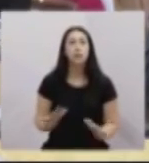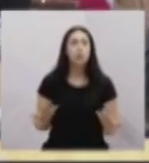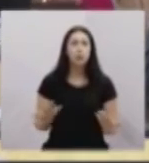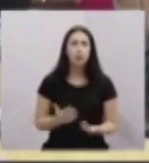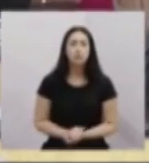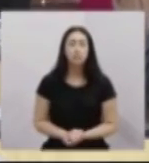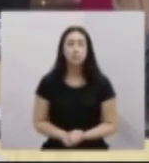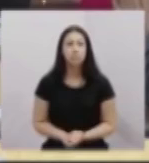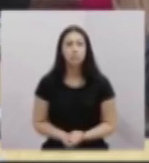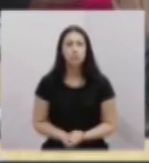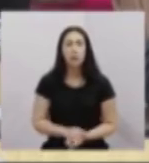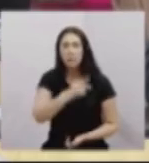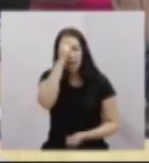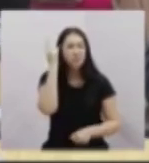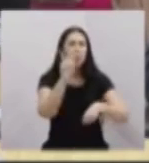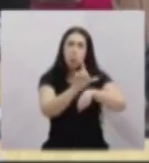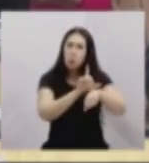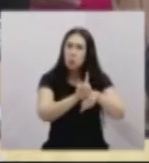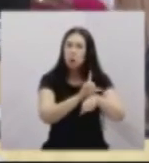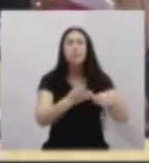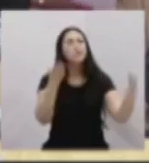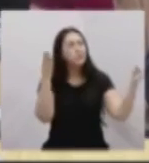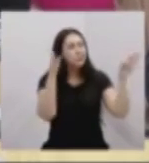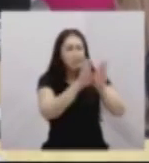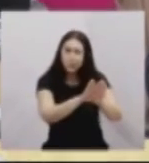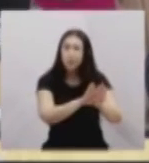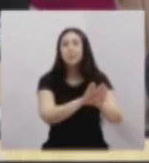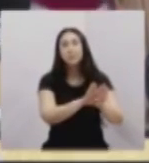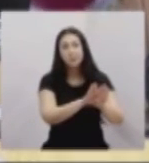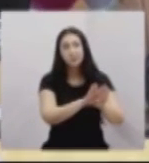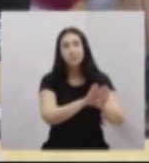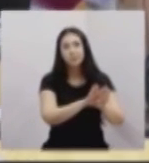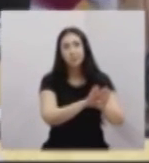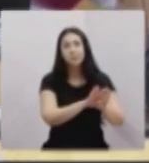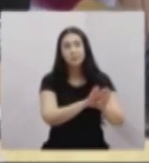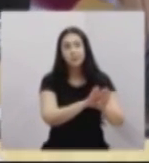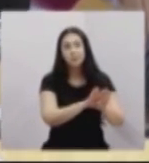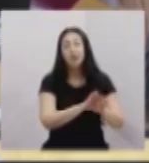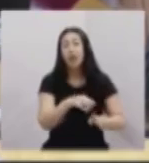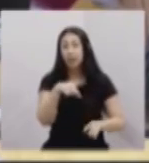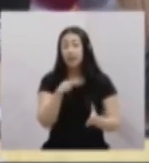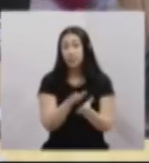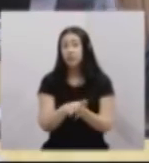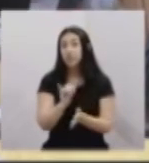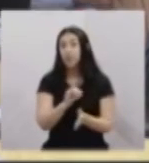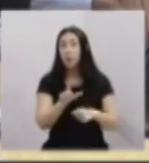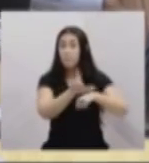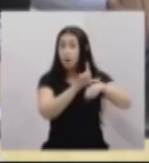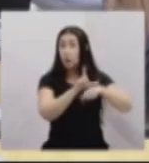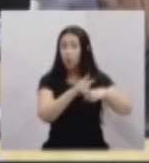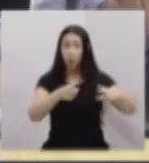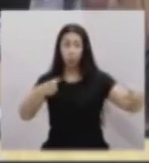gente. Comerciante acabou de fechar uma grande loja, senhor presidente, de varejo na cidade. Uma